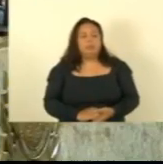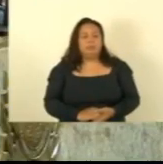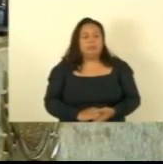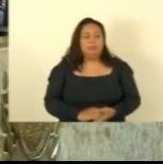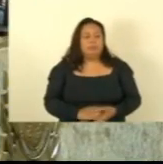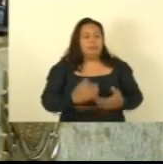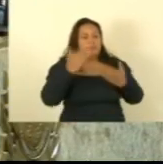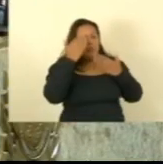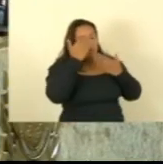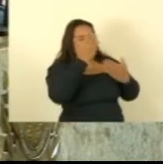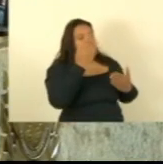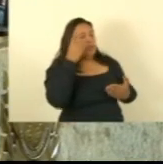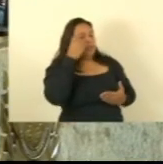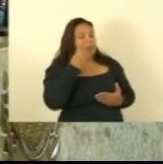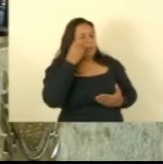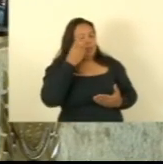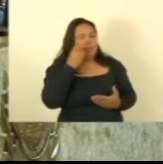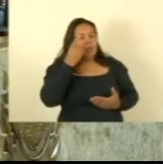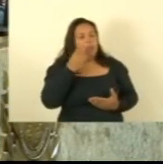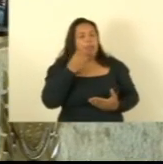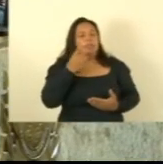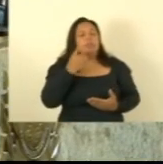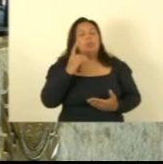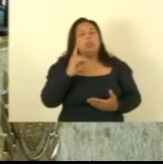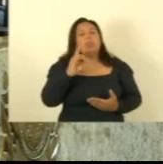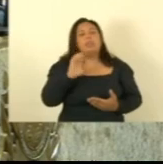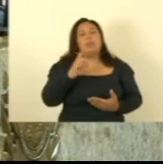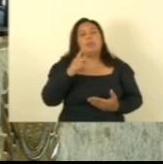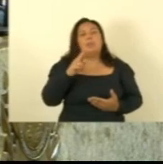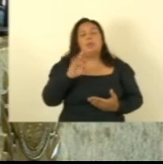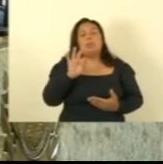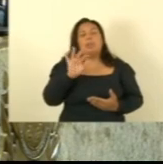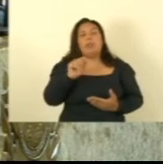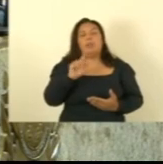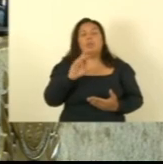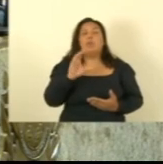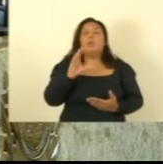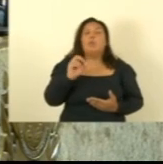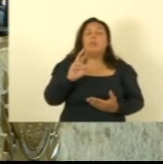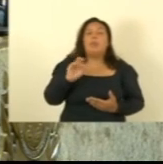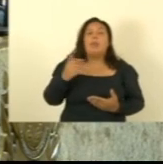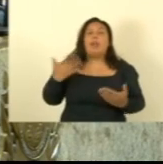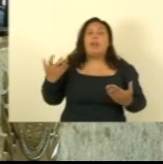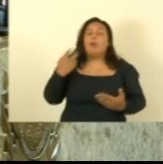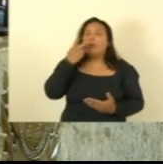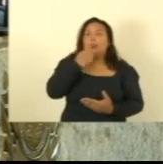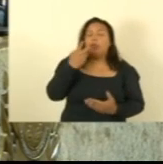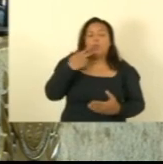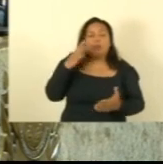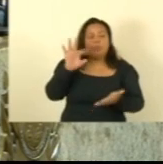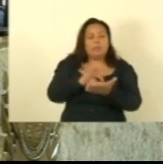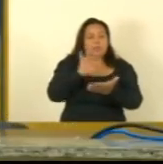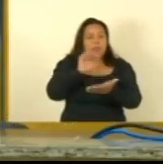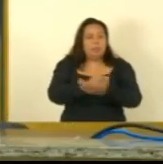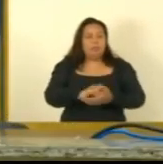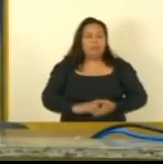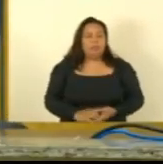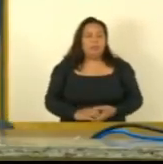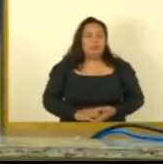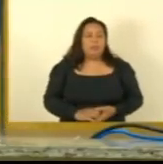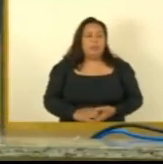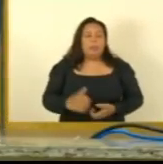Muito obrigado, deputado Coronel Wellington. Passaremos agora à fase dos oradores inscritos.